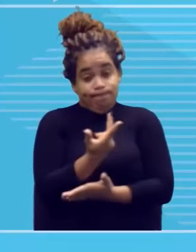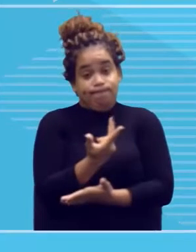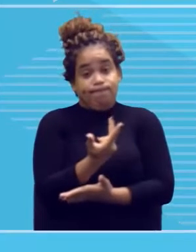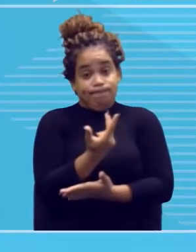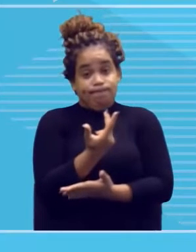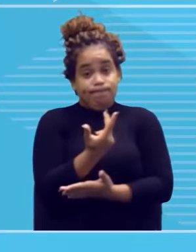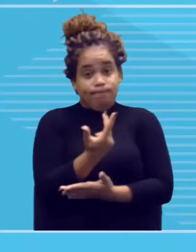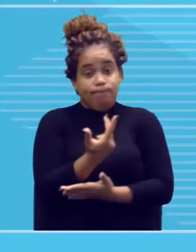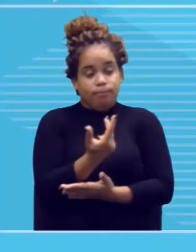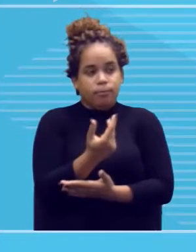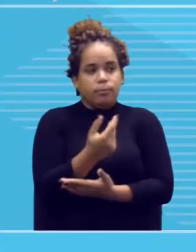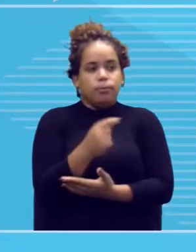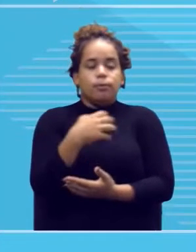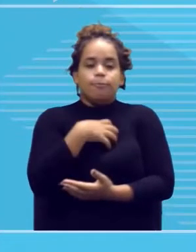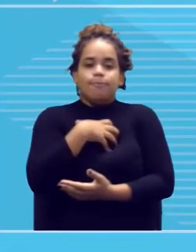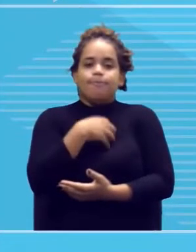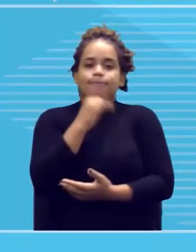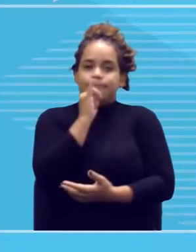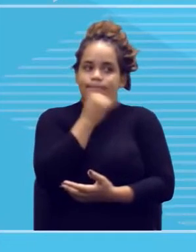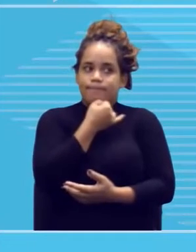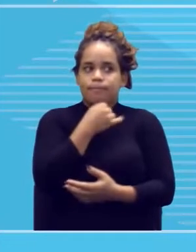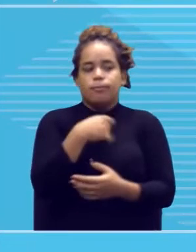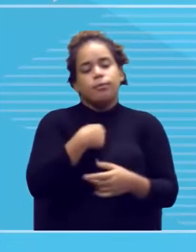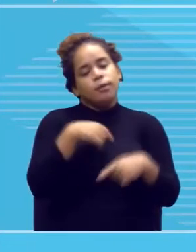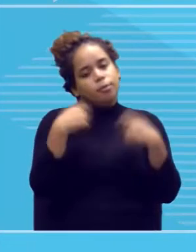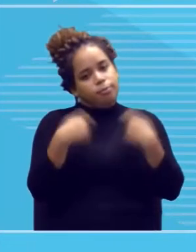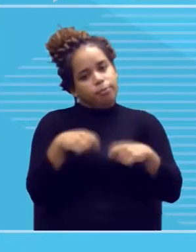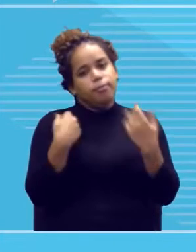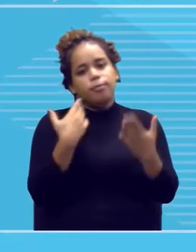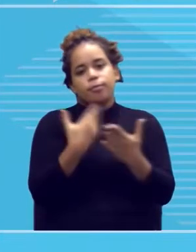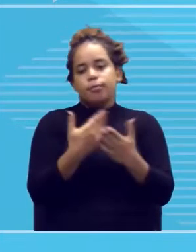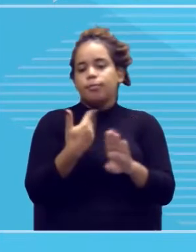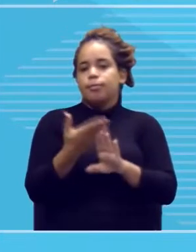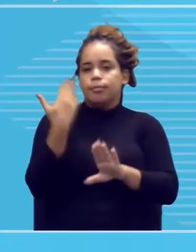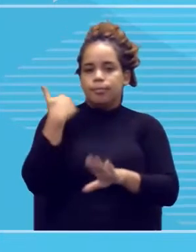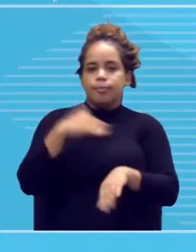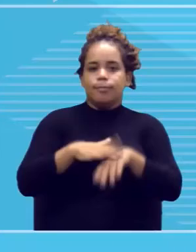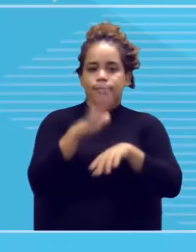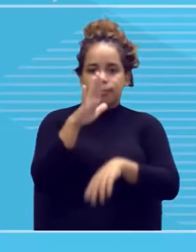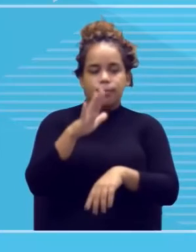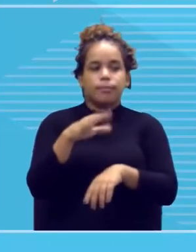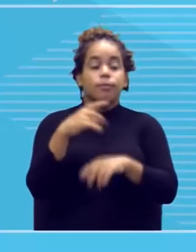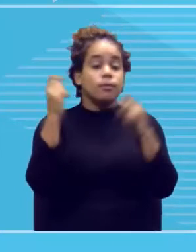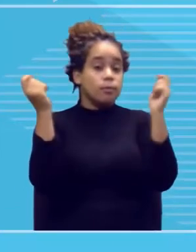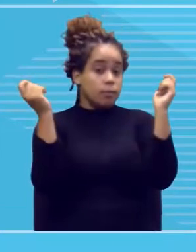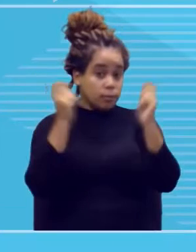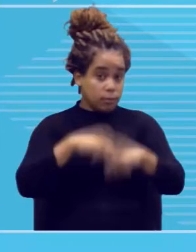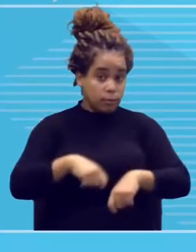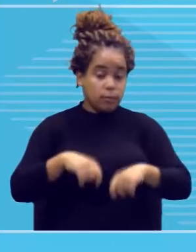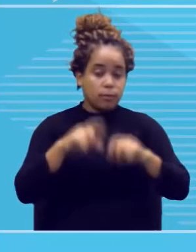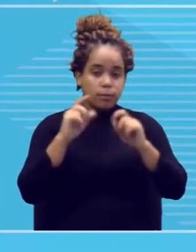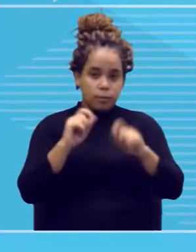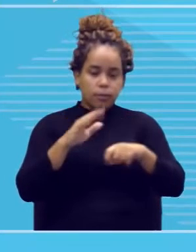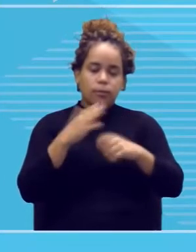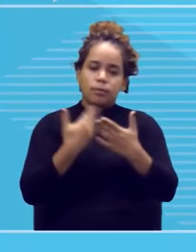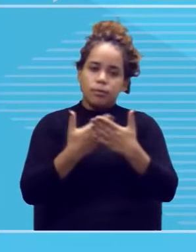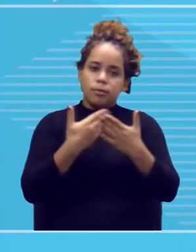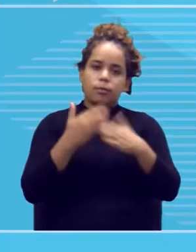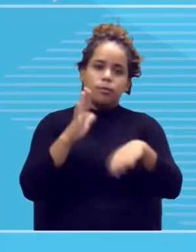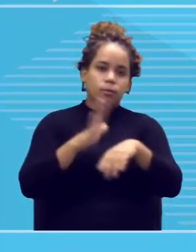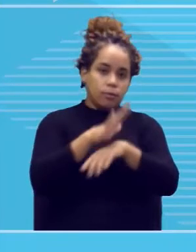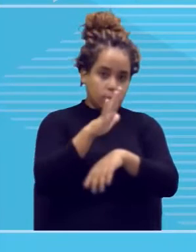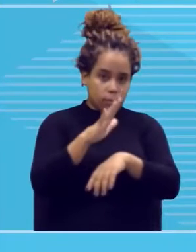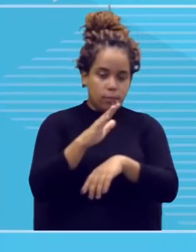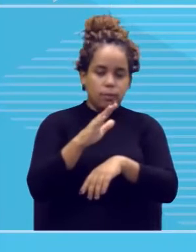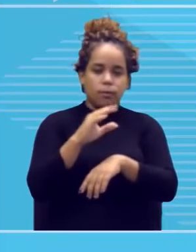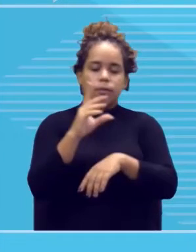Aí você fica se lamentando Olha eu deveria ter estudado mais eu poderia ter estudado mais olha aí